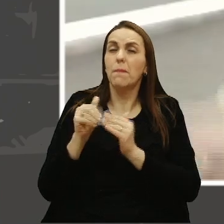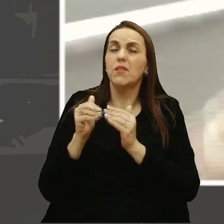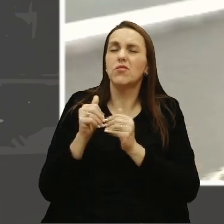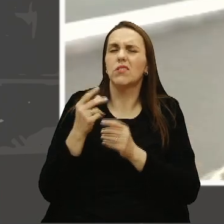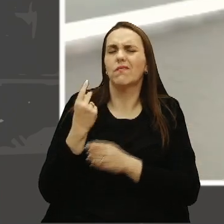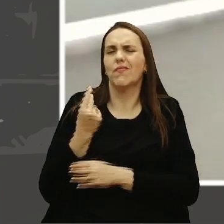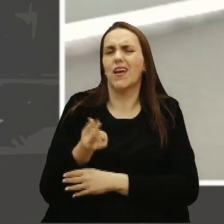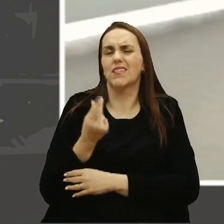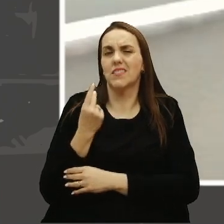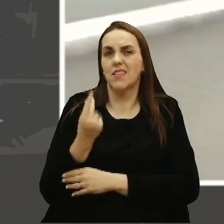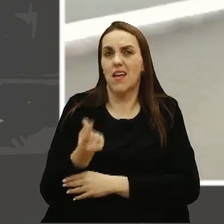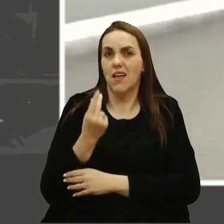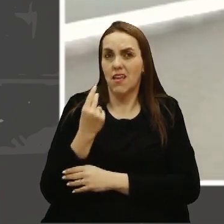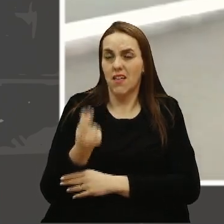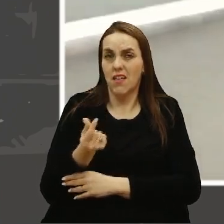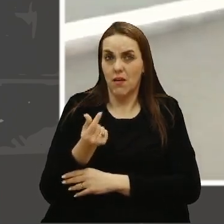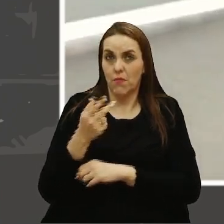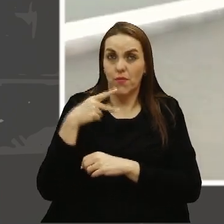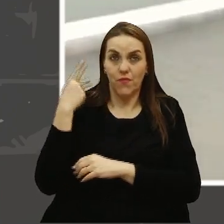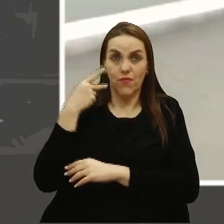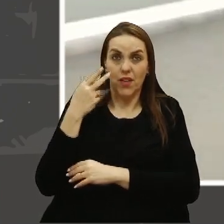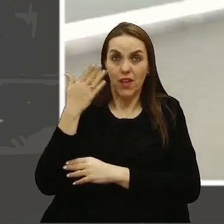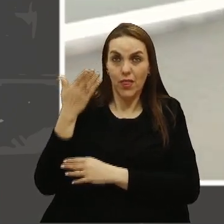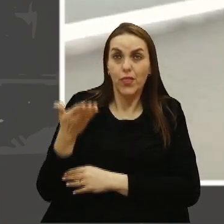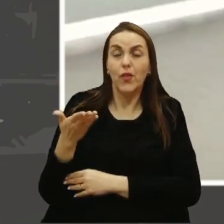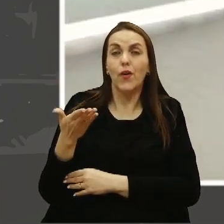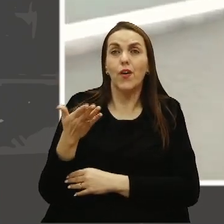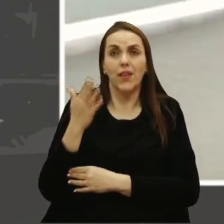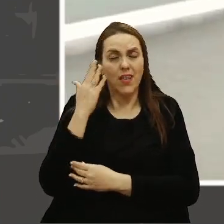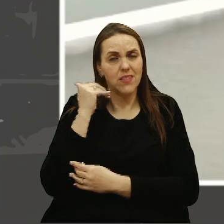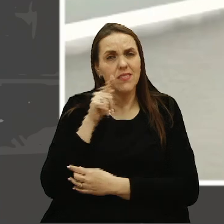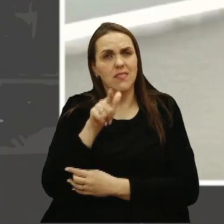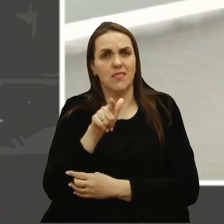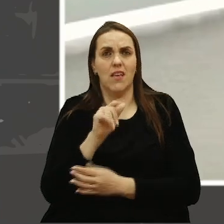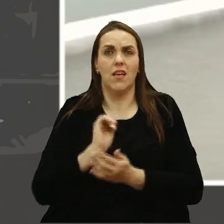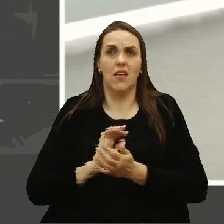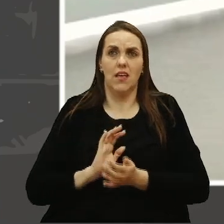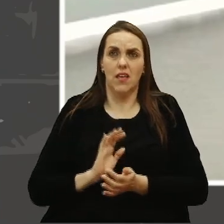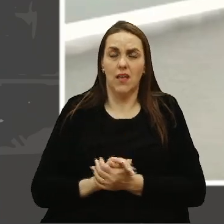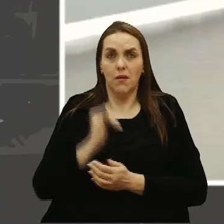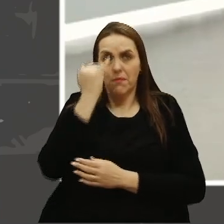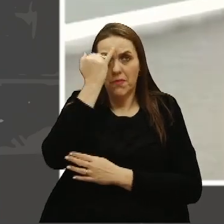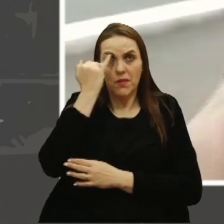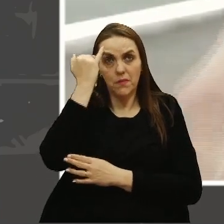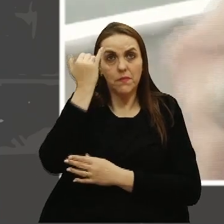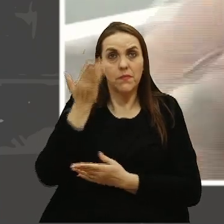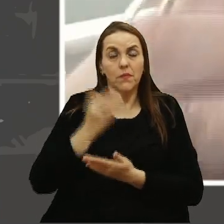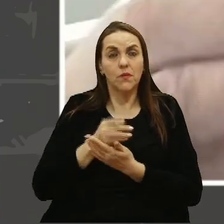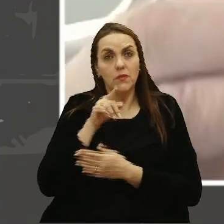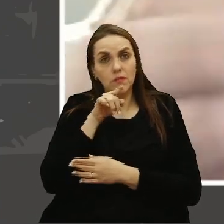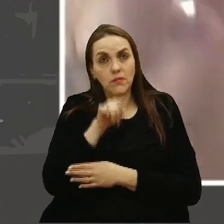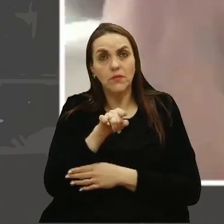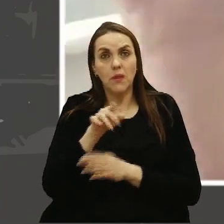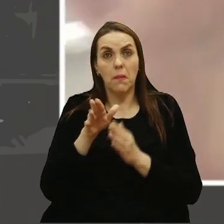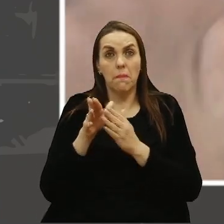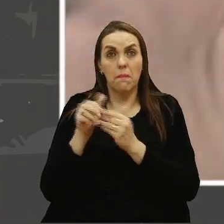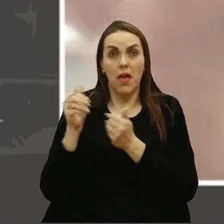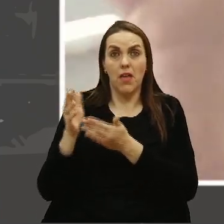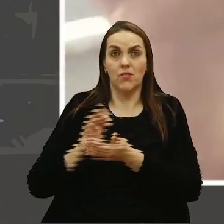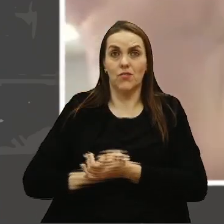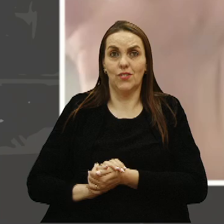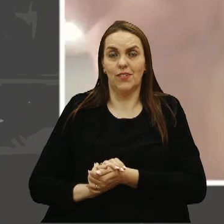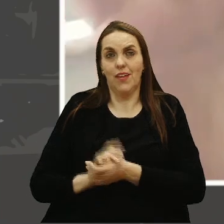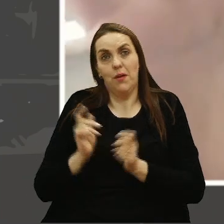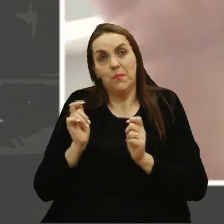horas um vereador, quem sabe, vereador D'Ambros, o senhor peça, porque